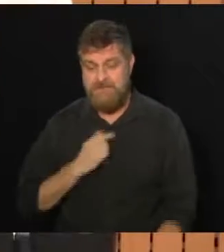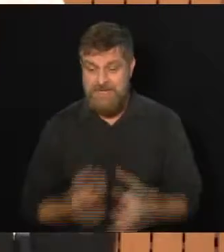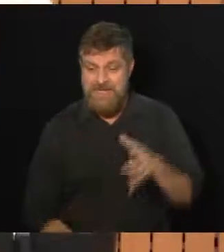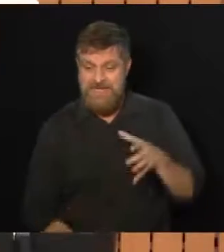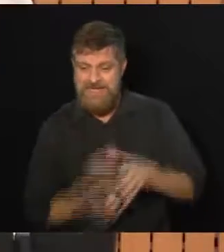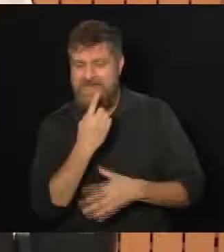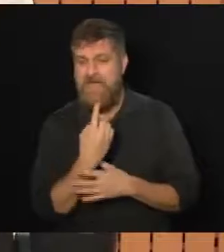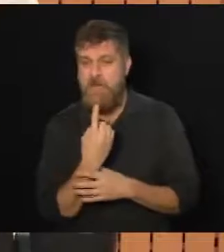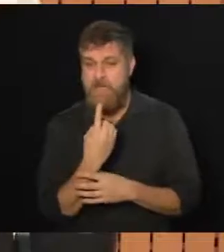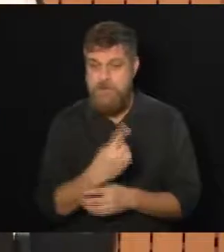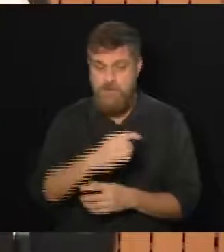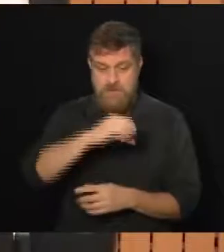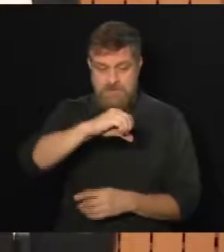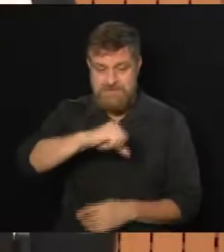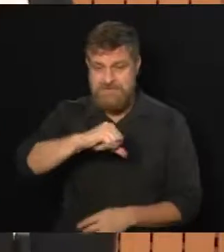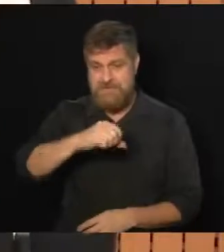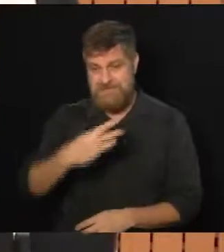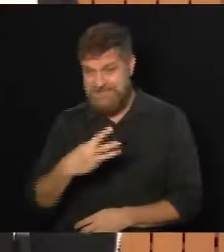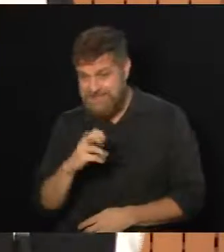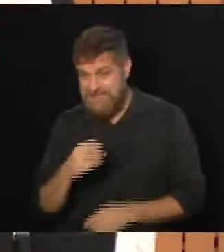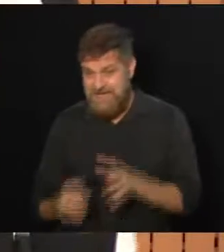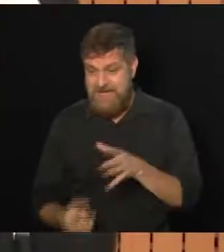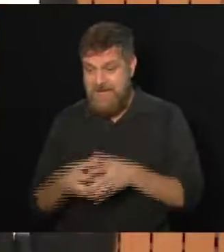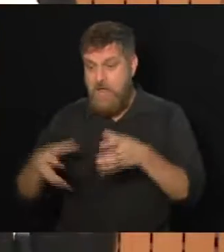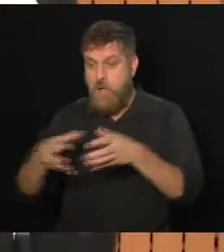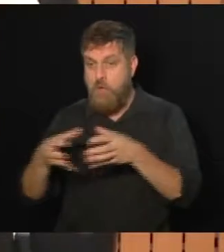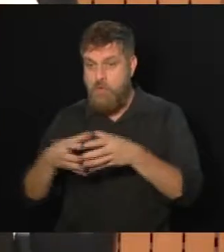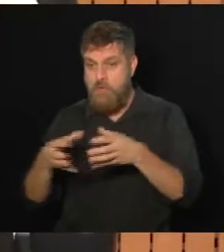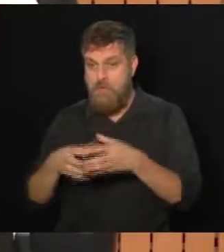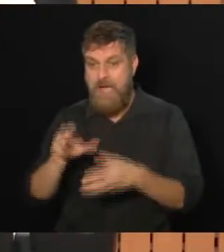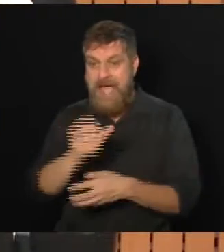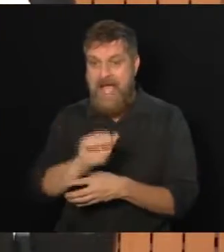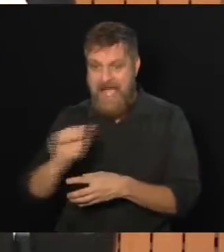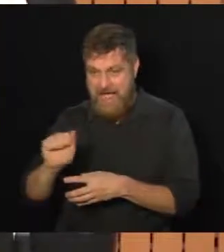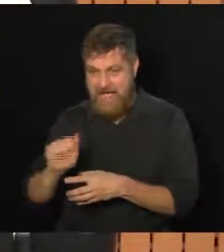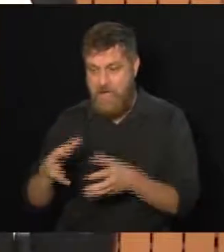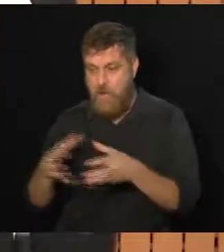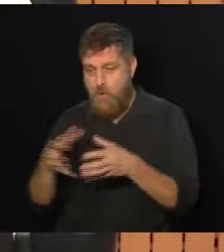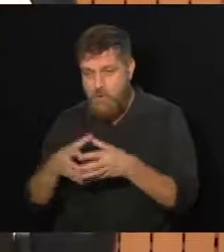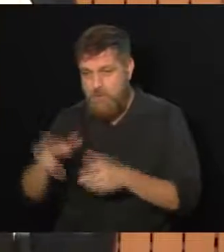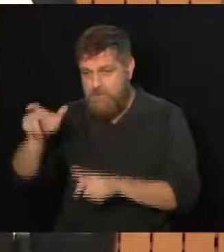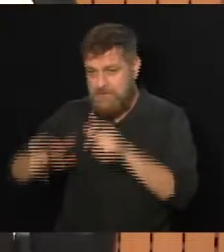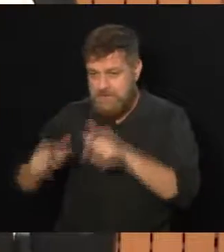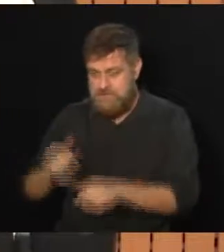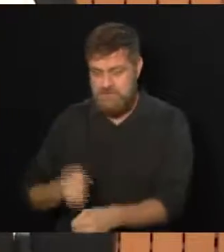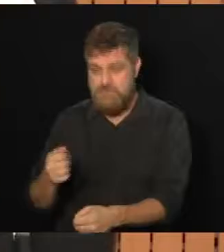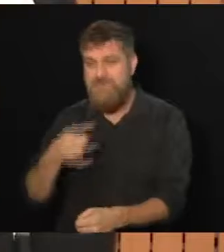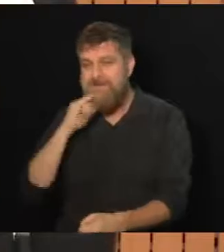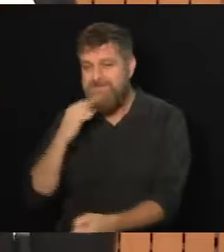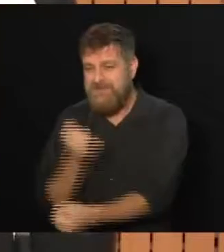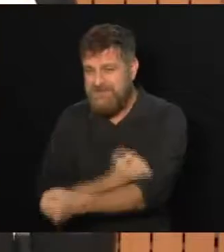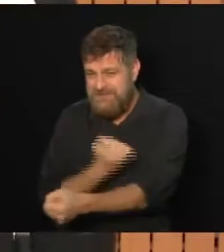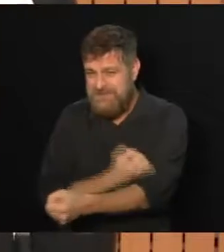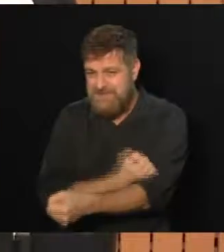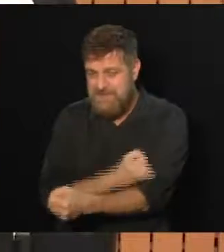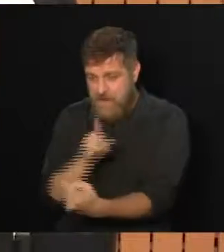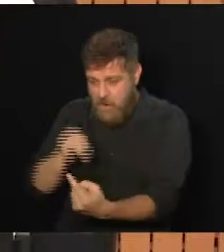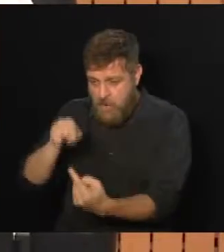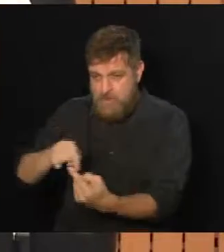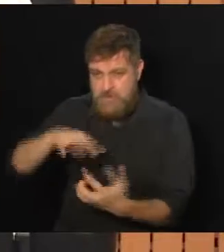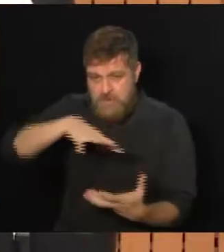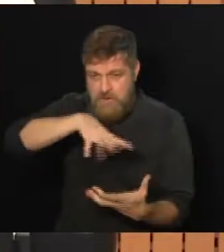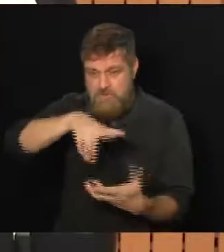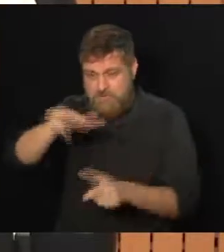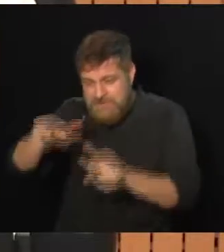em 1935, fundaram a AA, esse movimento que tem ajudado a humanidade a refletir,